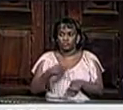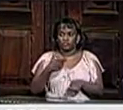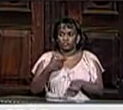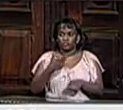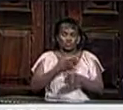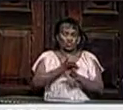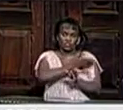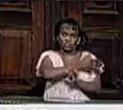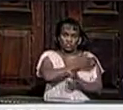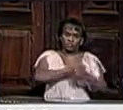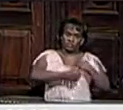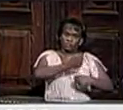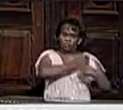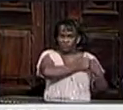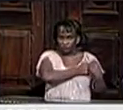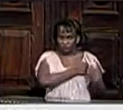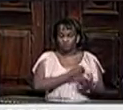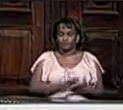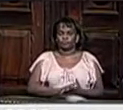exercícios anteriores.